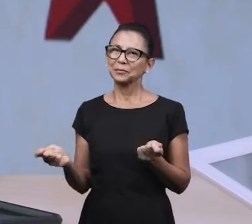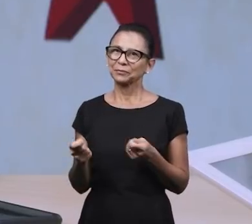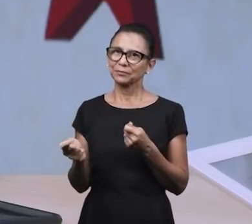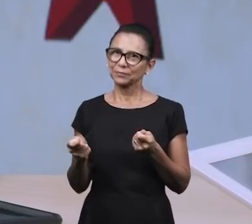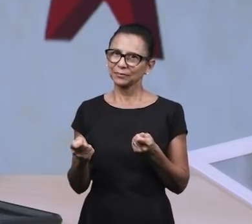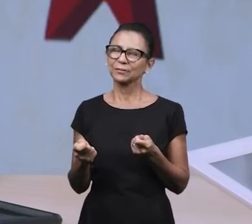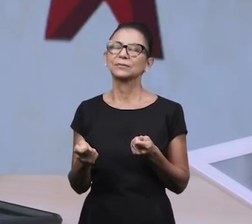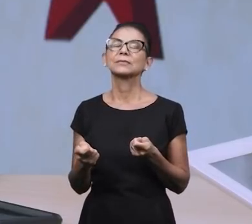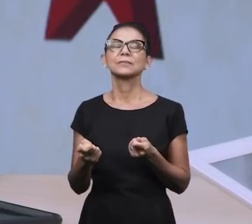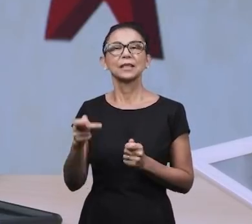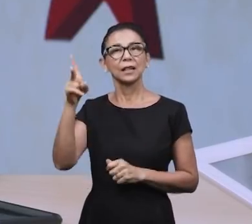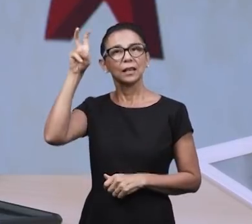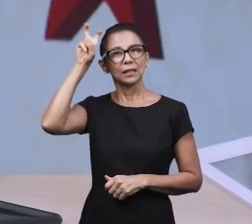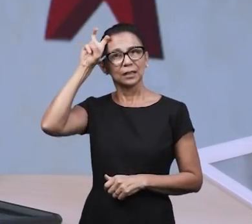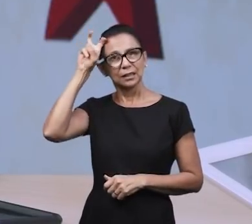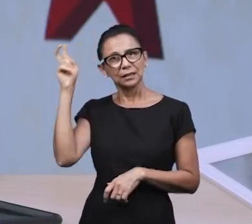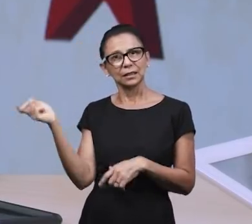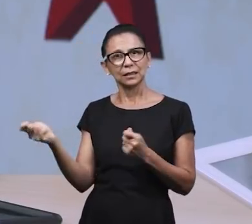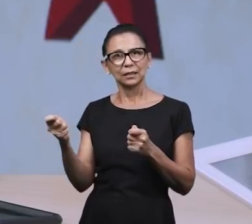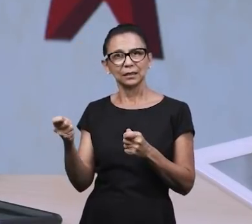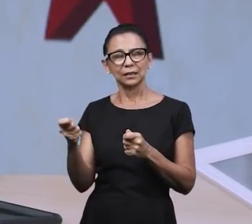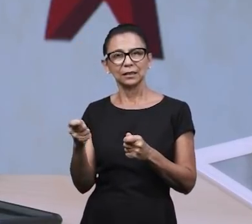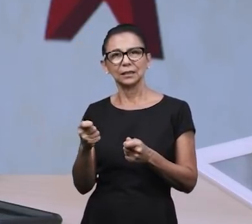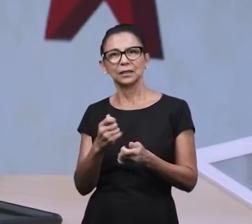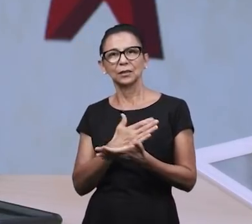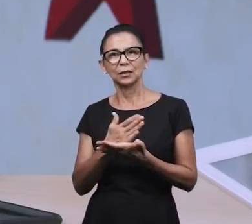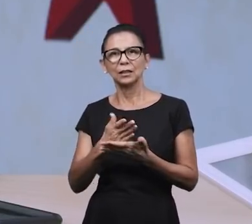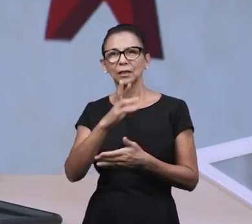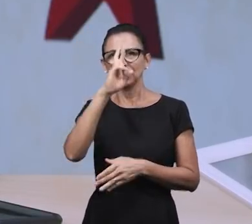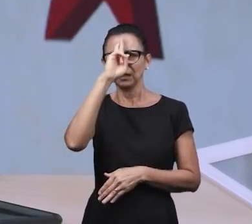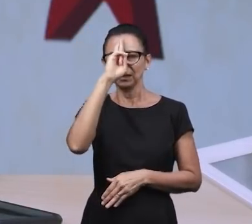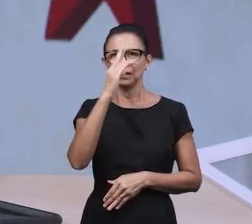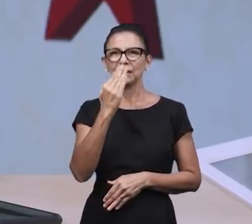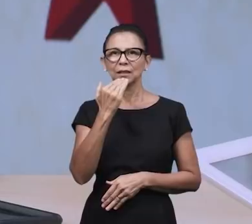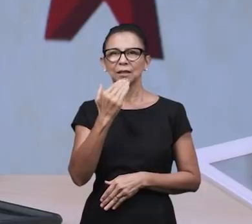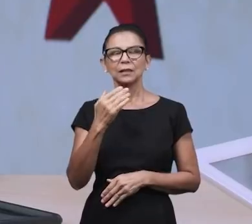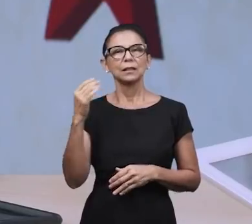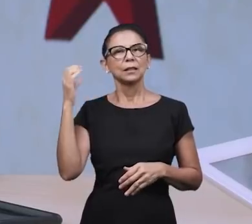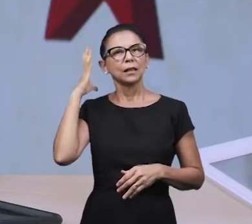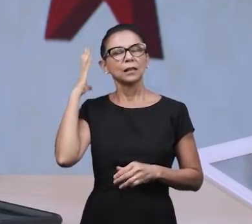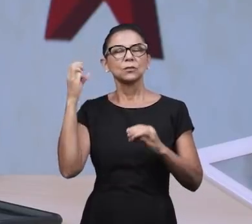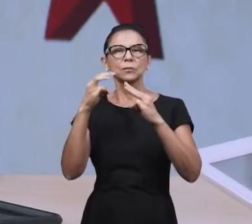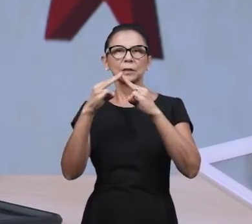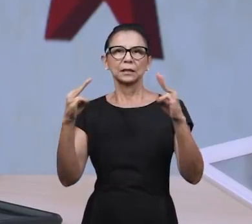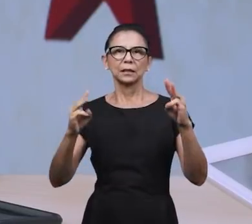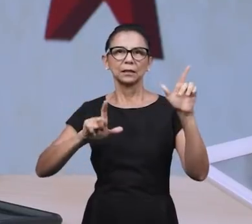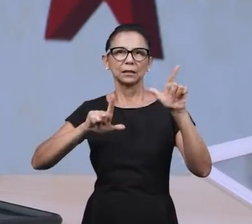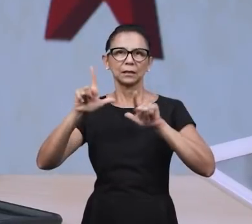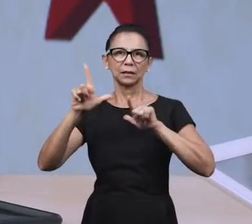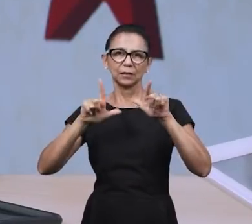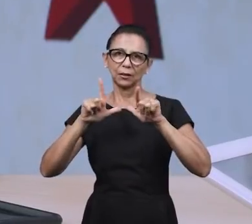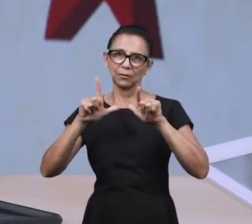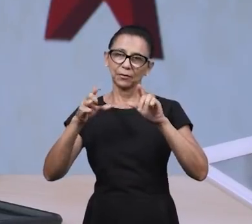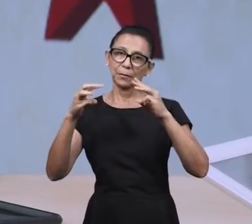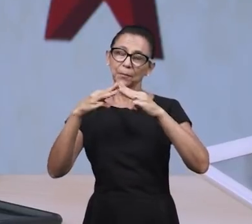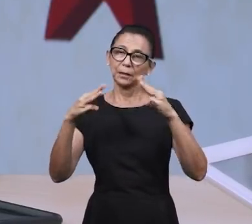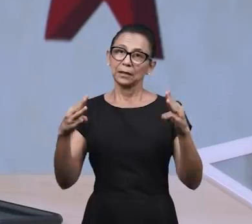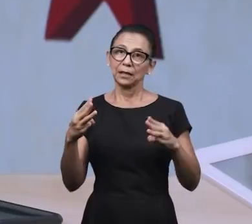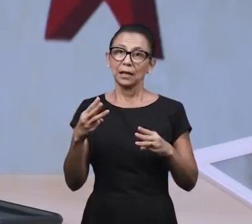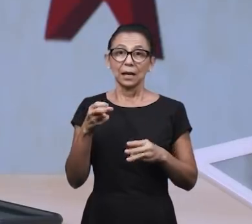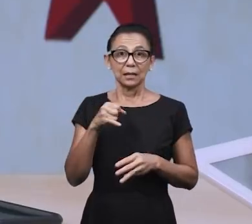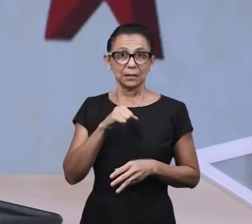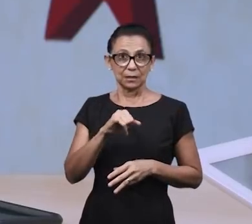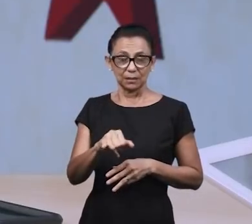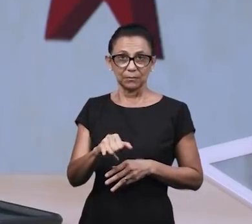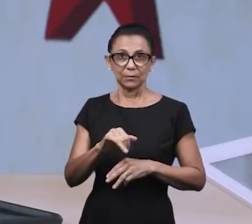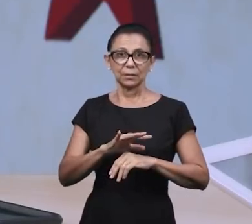semanal que nós temos todas as quintas-feiras a partir do meio-dia pela Rádio Manaim, pela TV Web Manaim. Aliás,